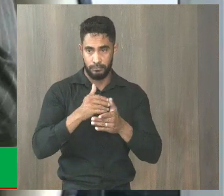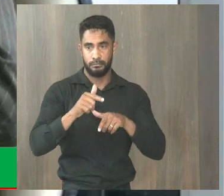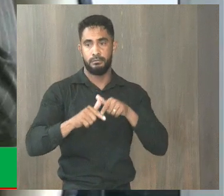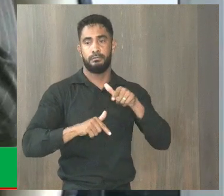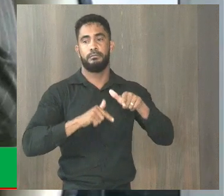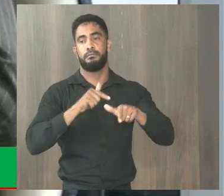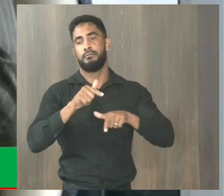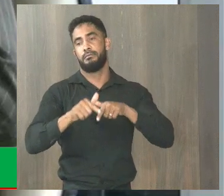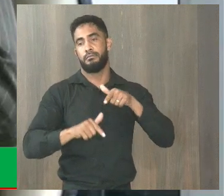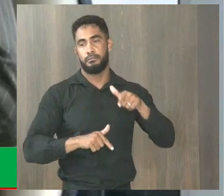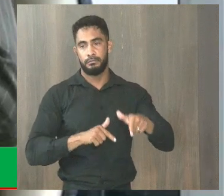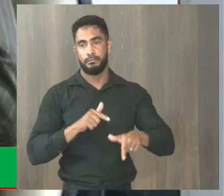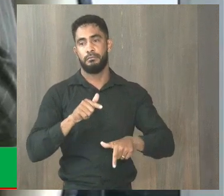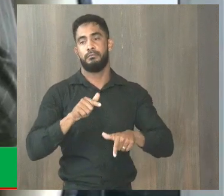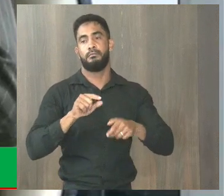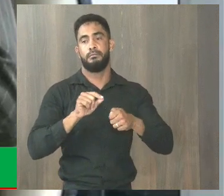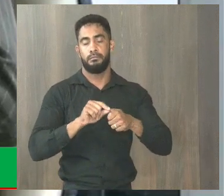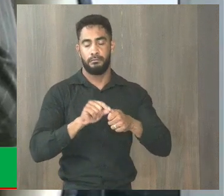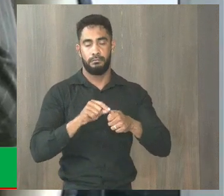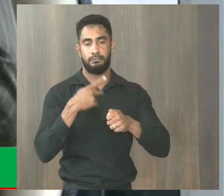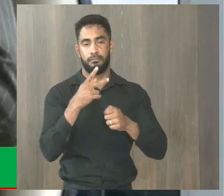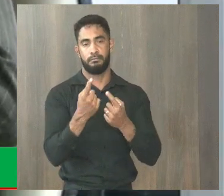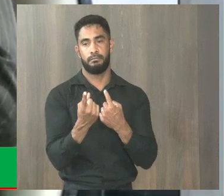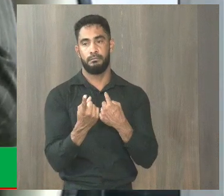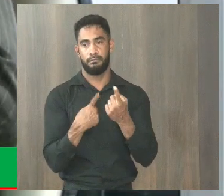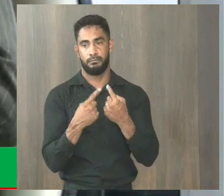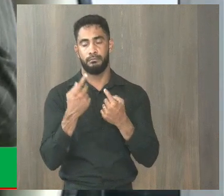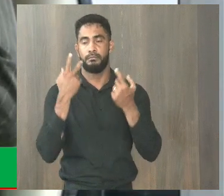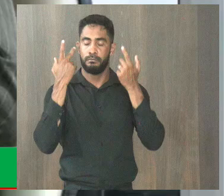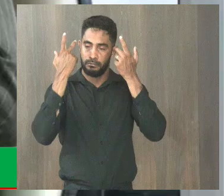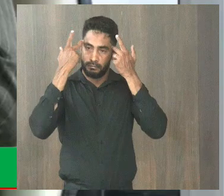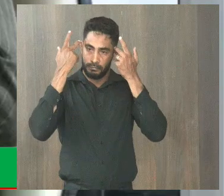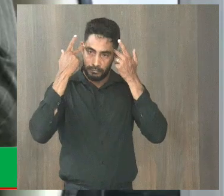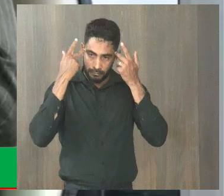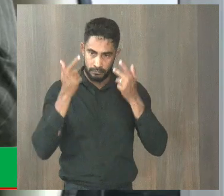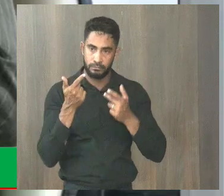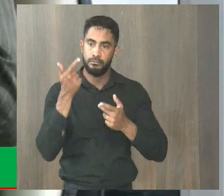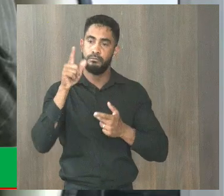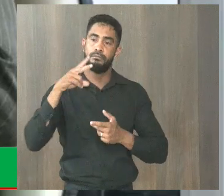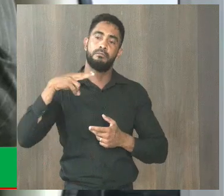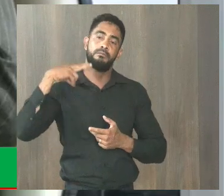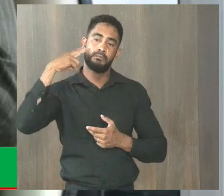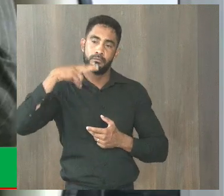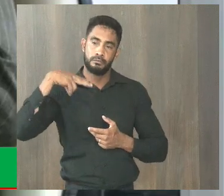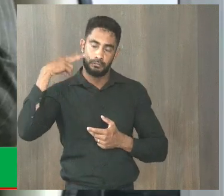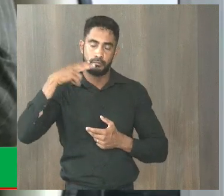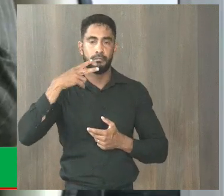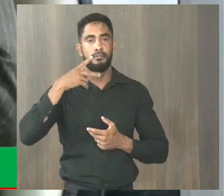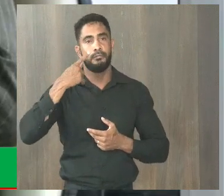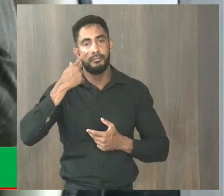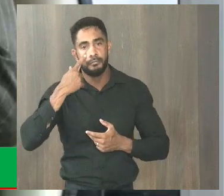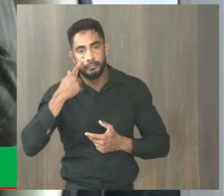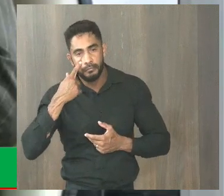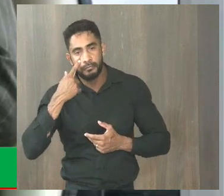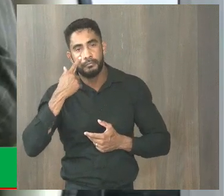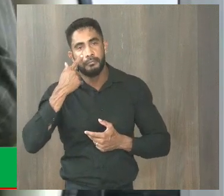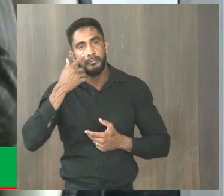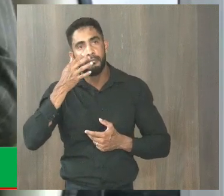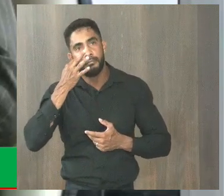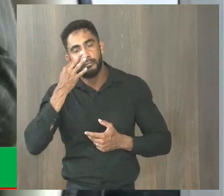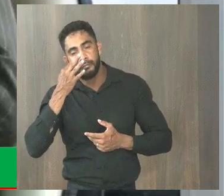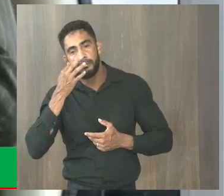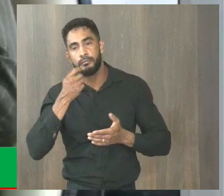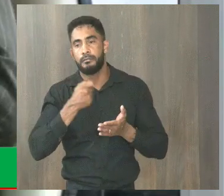vereador na intenção de ser feita aquela avenida. É normal que vários outros vereadores também estão interessados e há pedido para